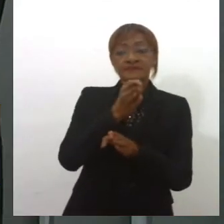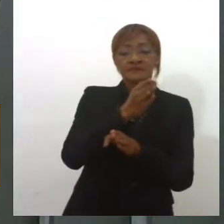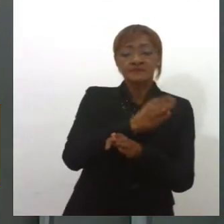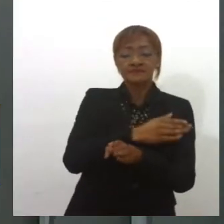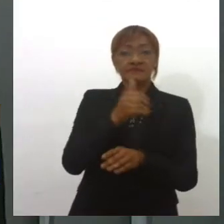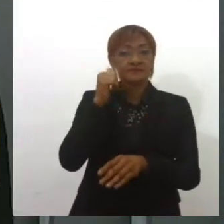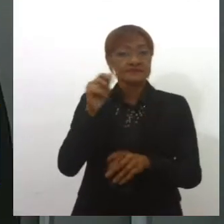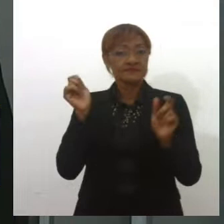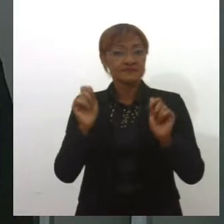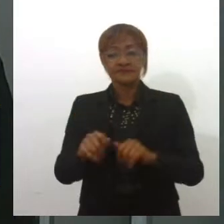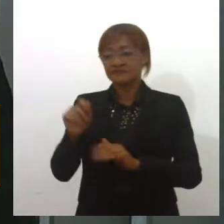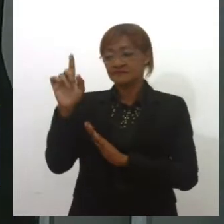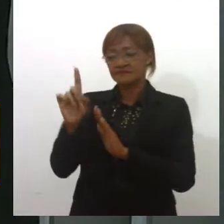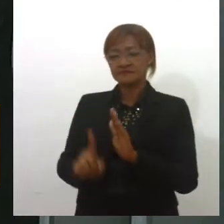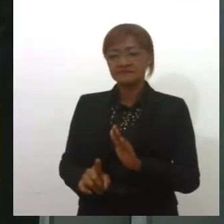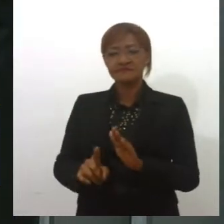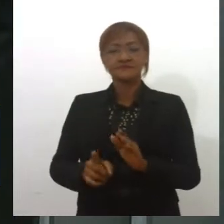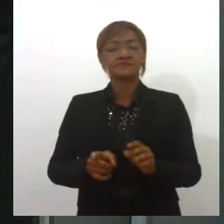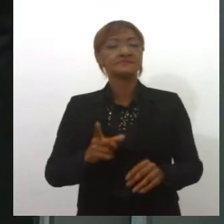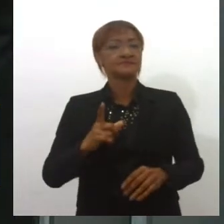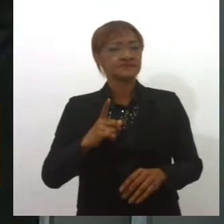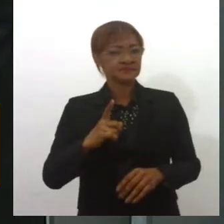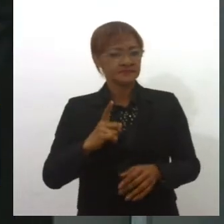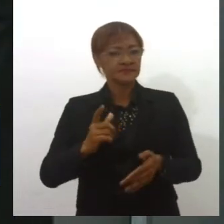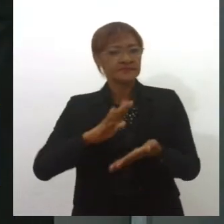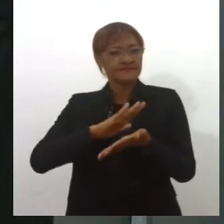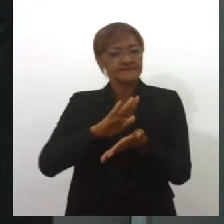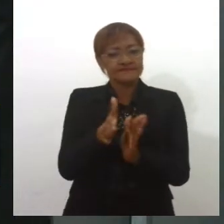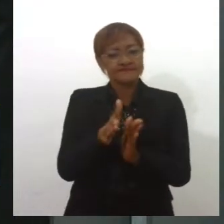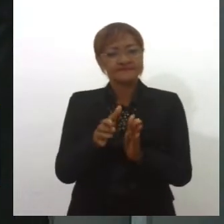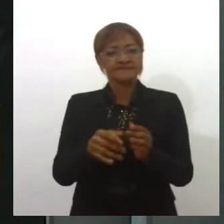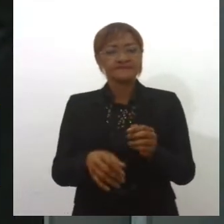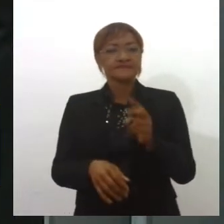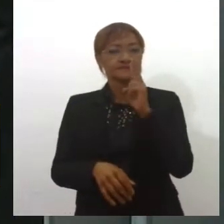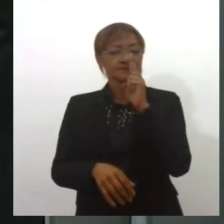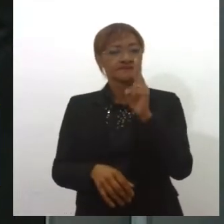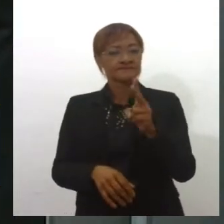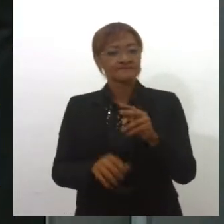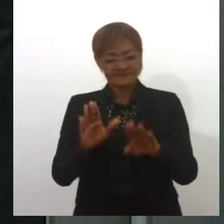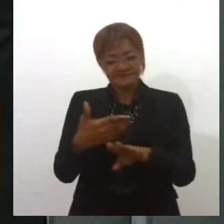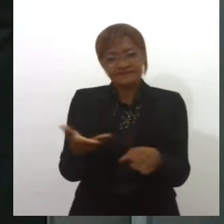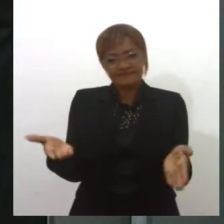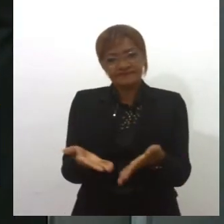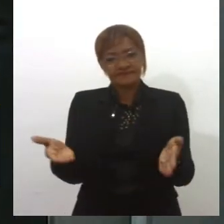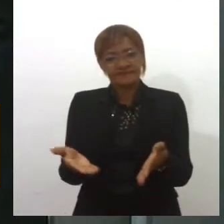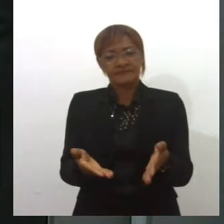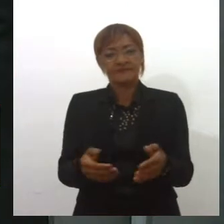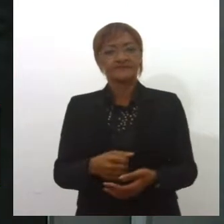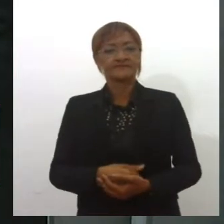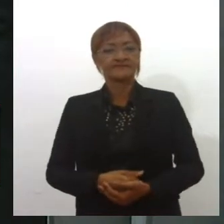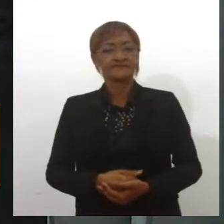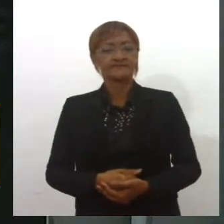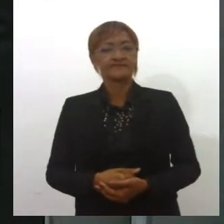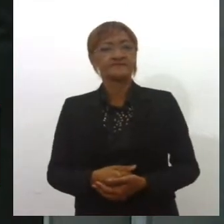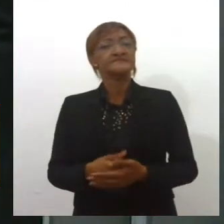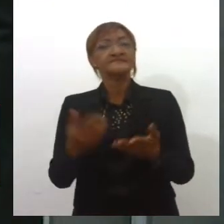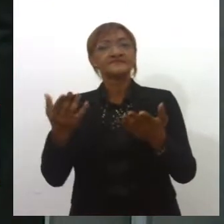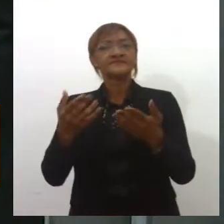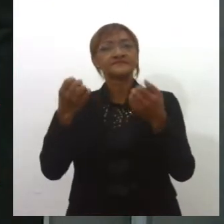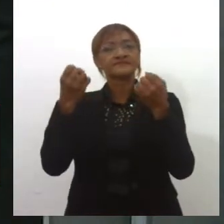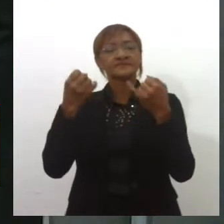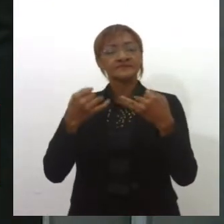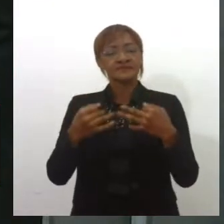votar, o preconceito, né, era muito grande. Eu gostaria que a senhora, até hoje, inclusive, em alguns momentos, eu peço que a senhora nos